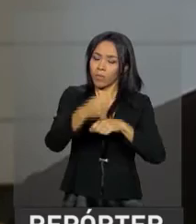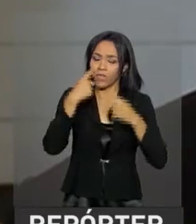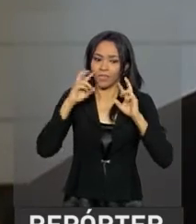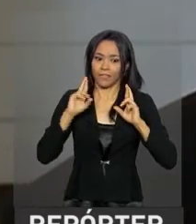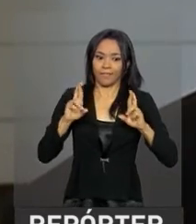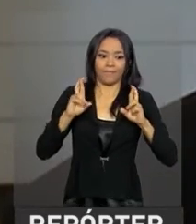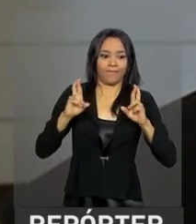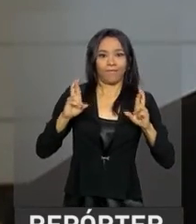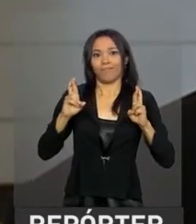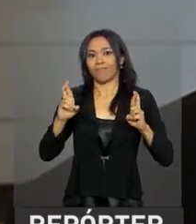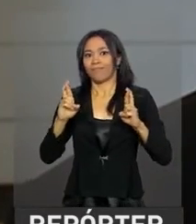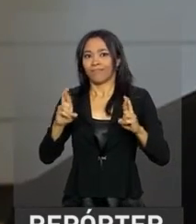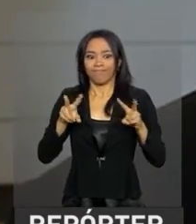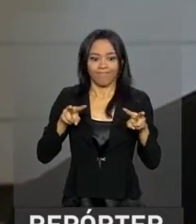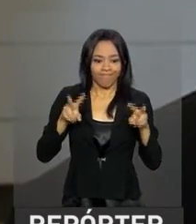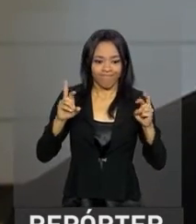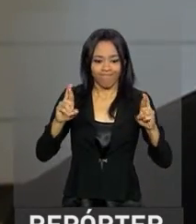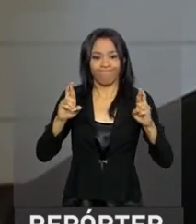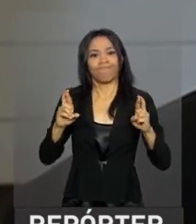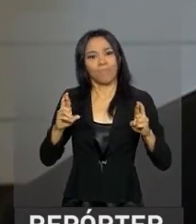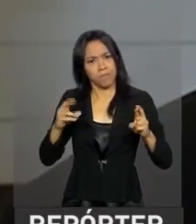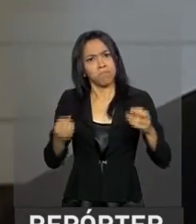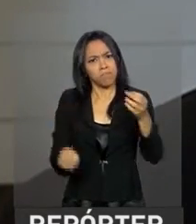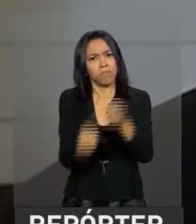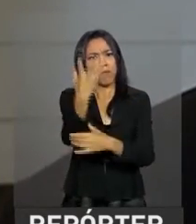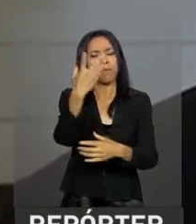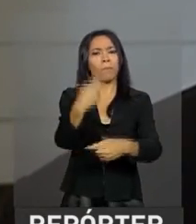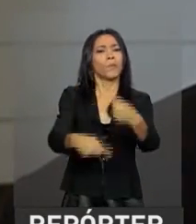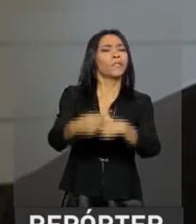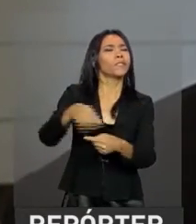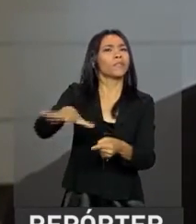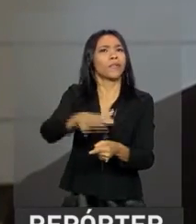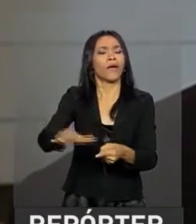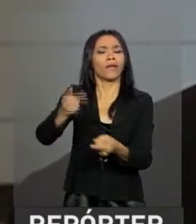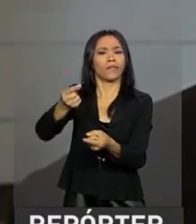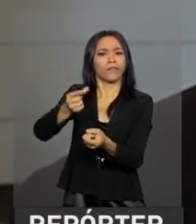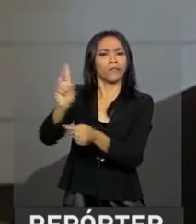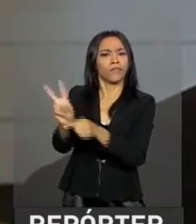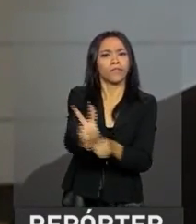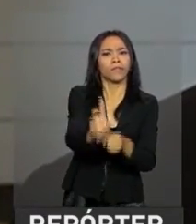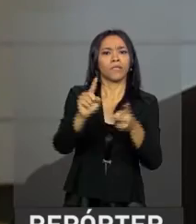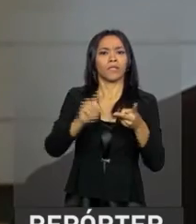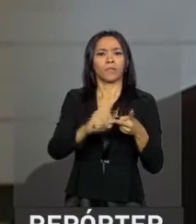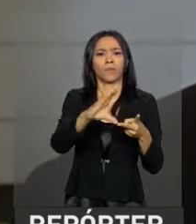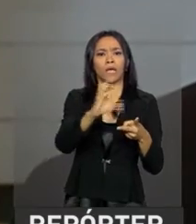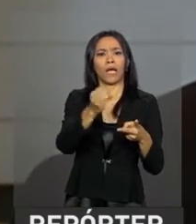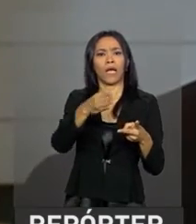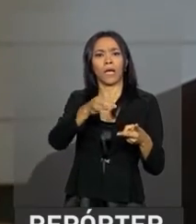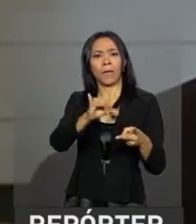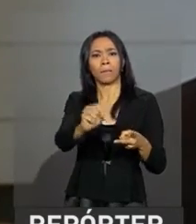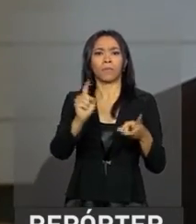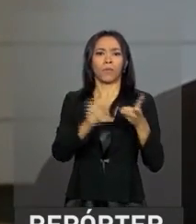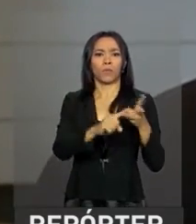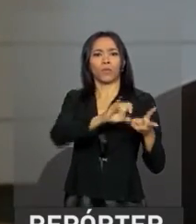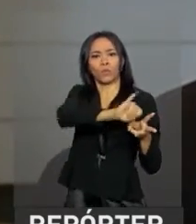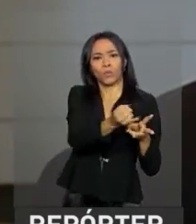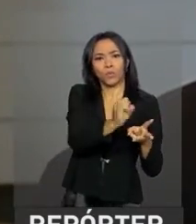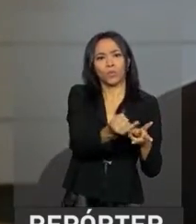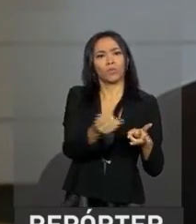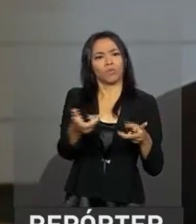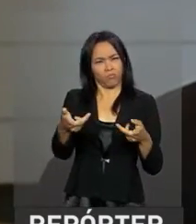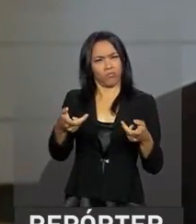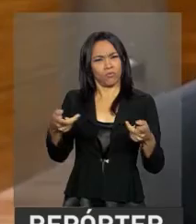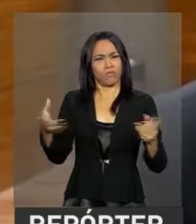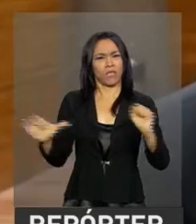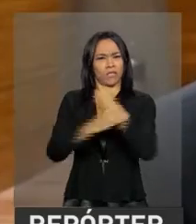permite você ter políticas de financiamento de câmbio de juros etc mas com os consistentes com o crescimento